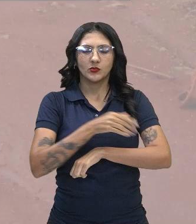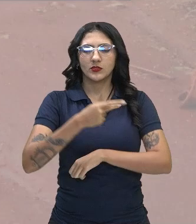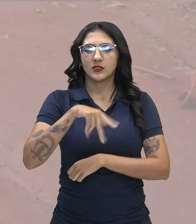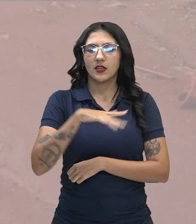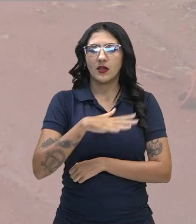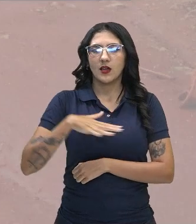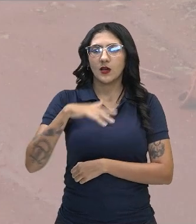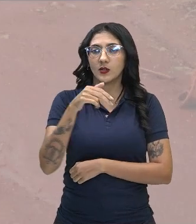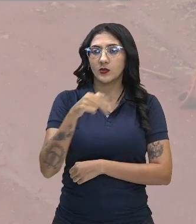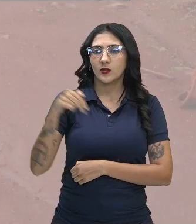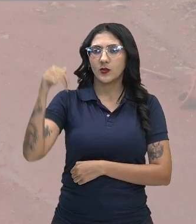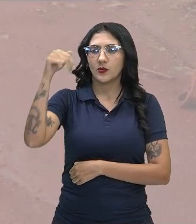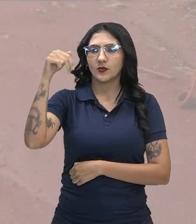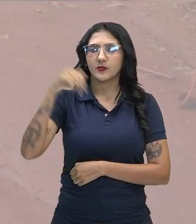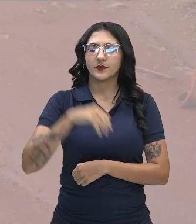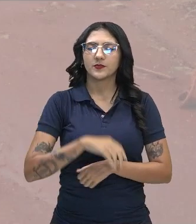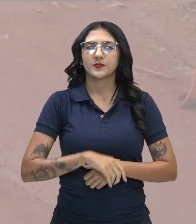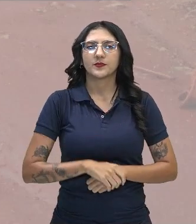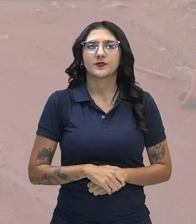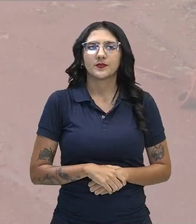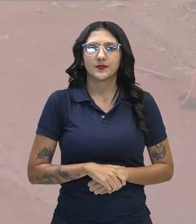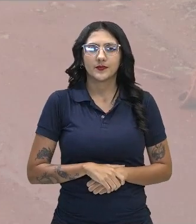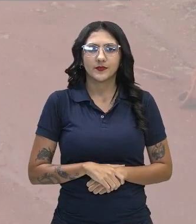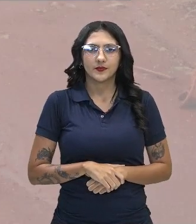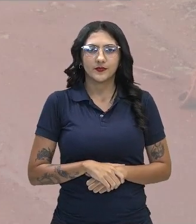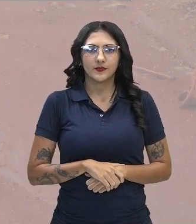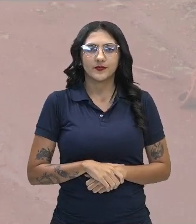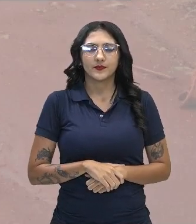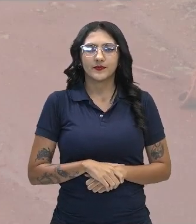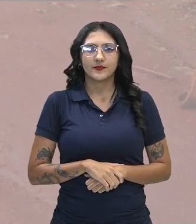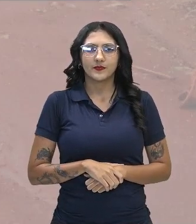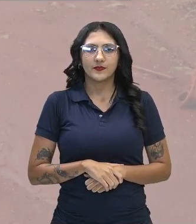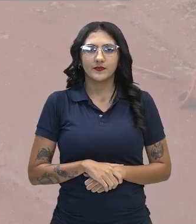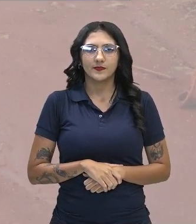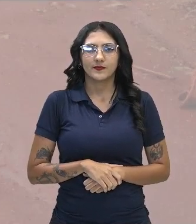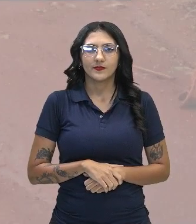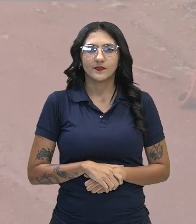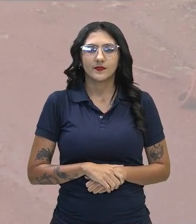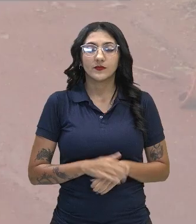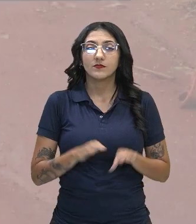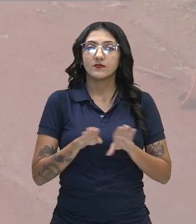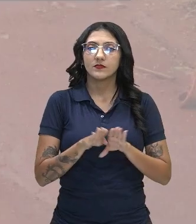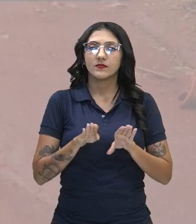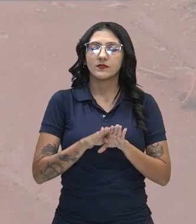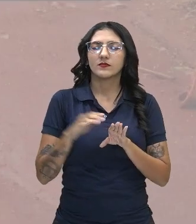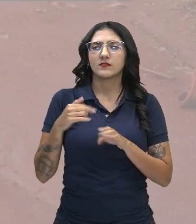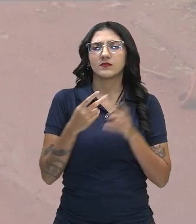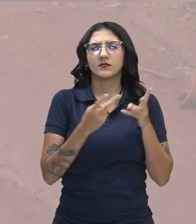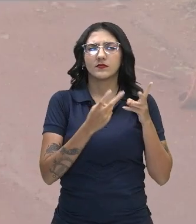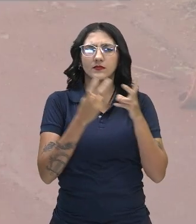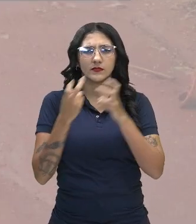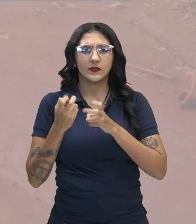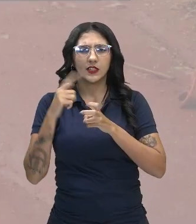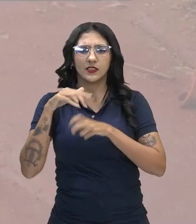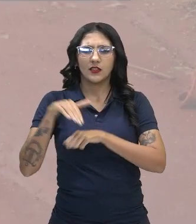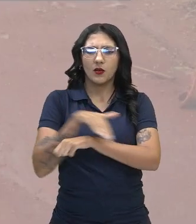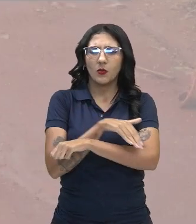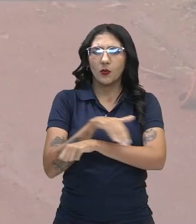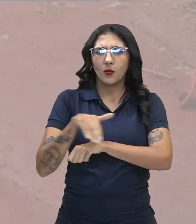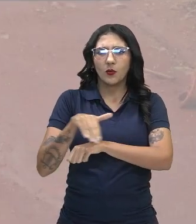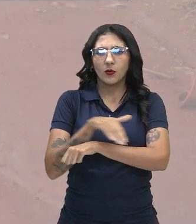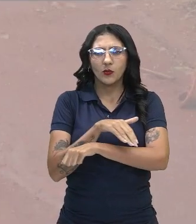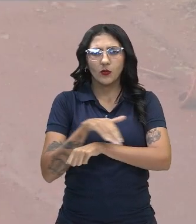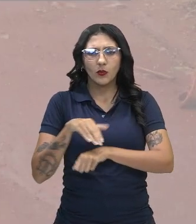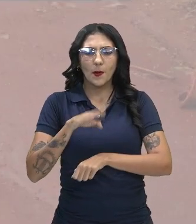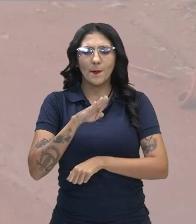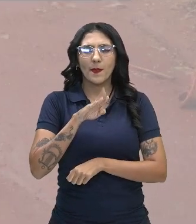norte com o restante do país. E a gente verifica, né, que essa rodovia transamazônica ela não foi concluída aí de um modo